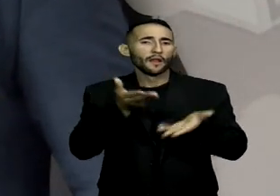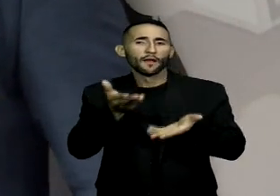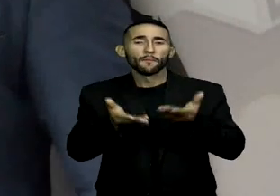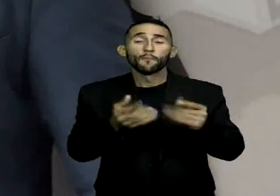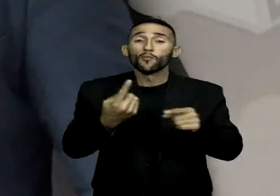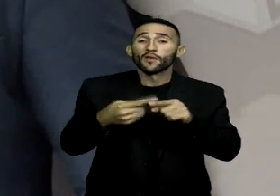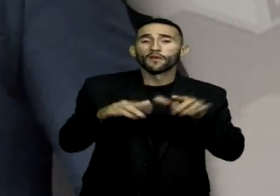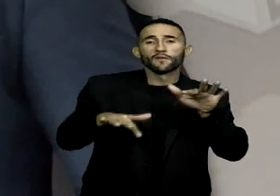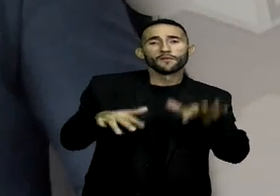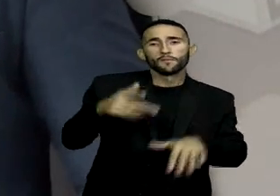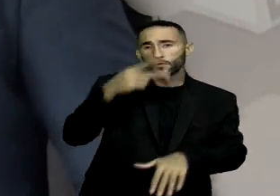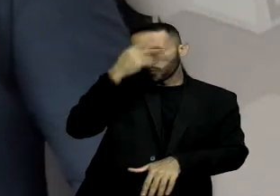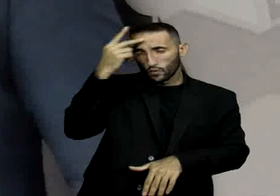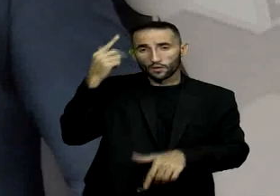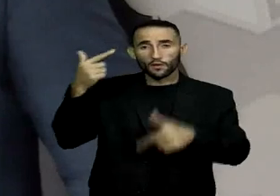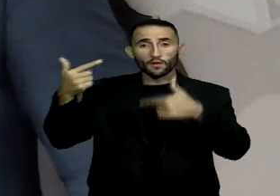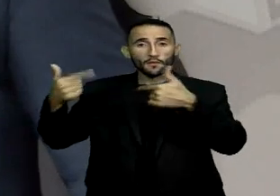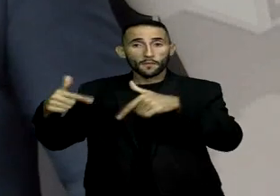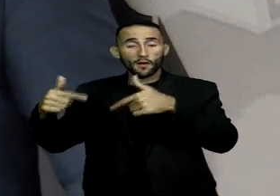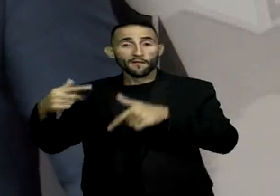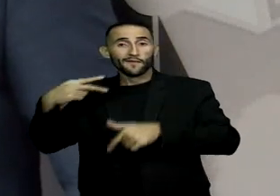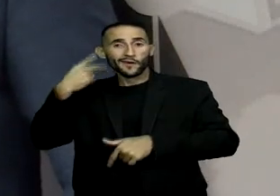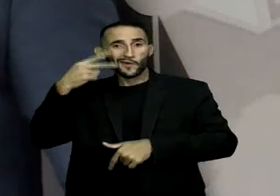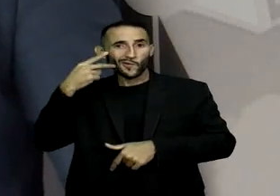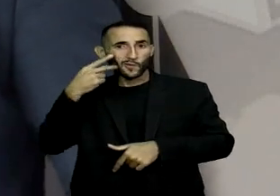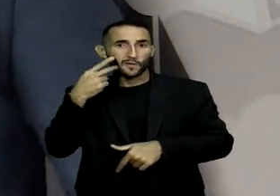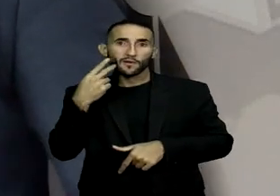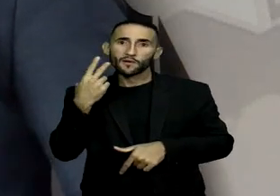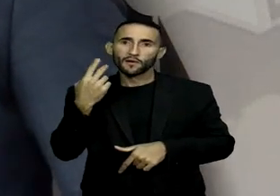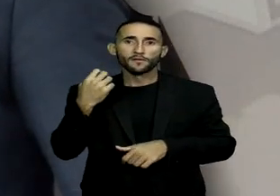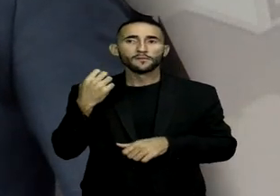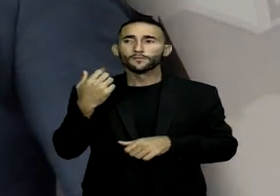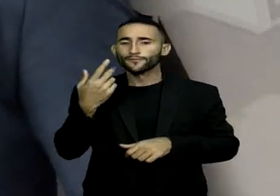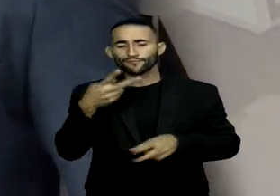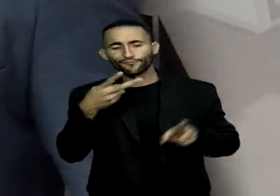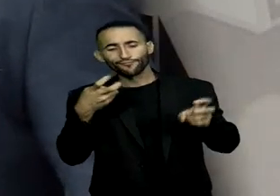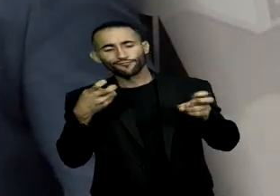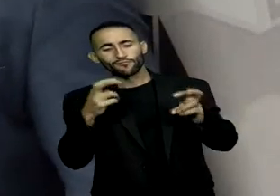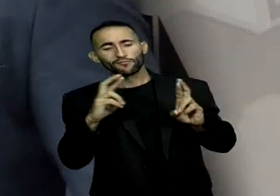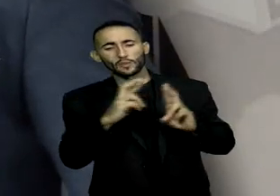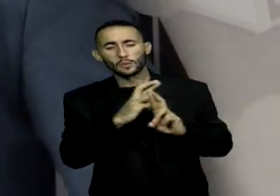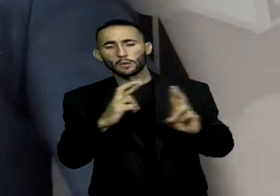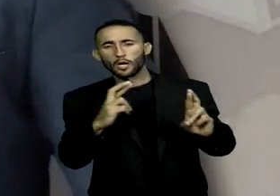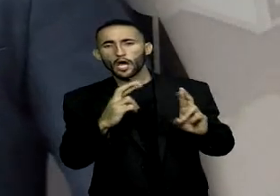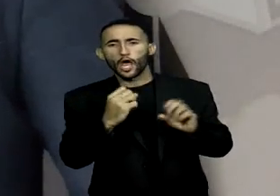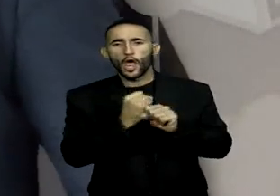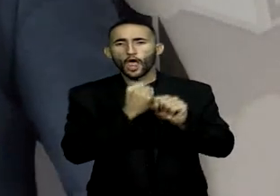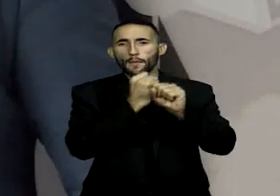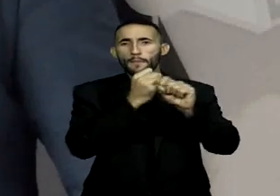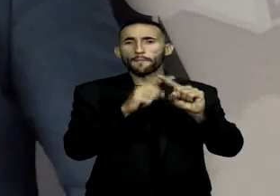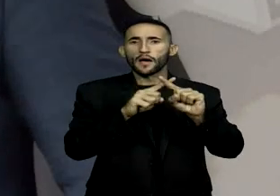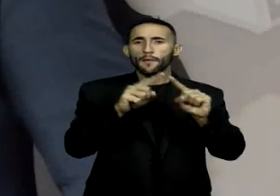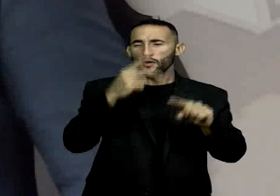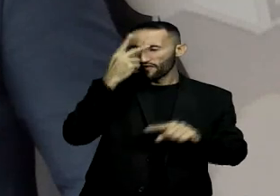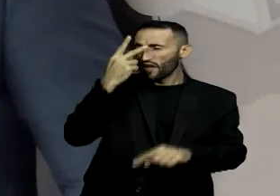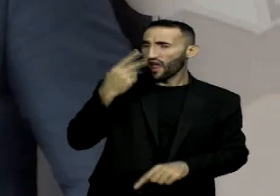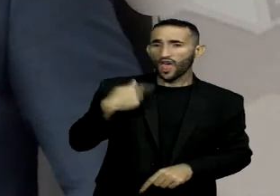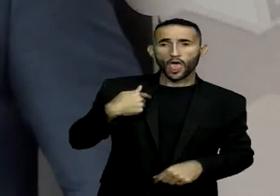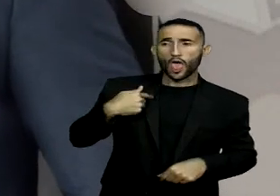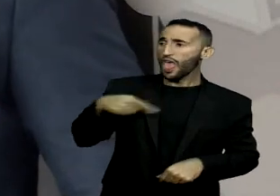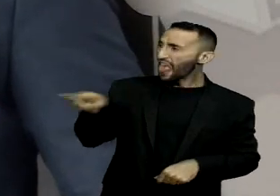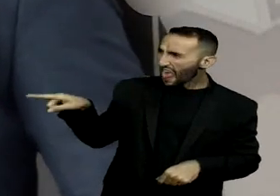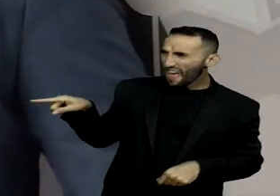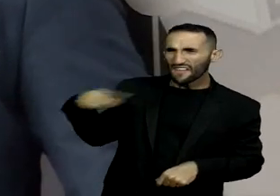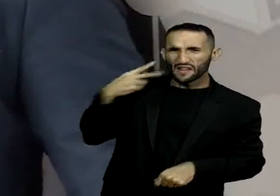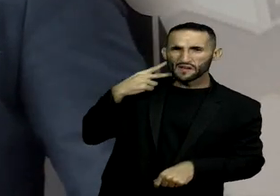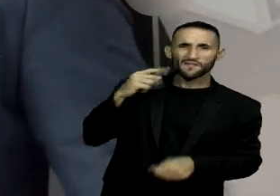o vereador está executando uma obra e aí vem alguém e diz que aquela obra foi executada por tal pessoa.